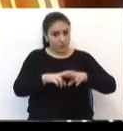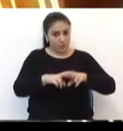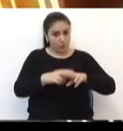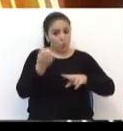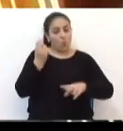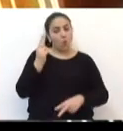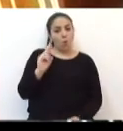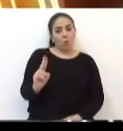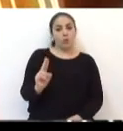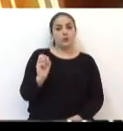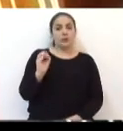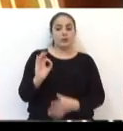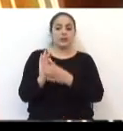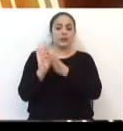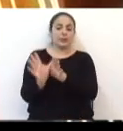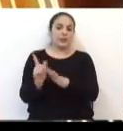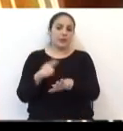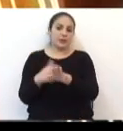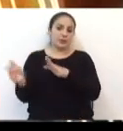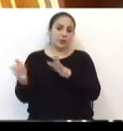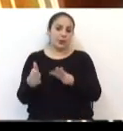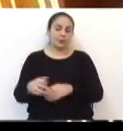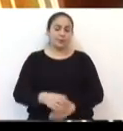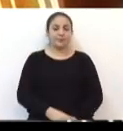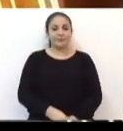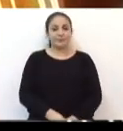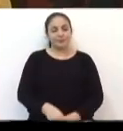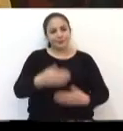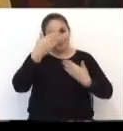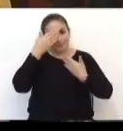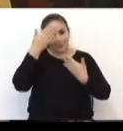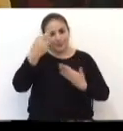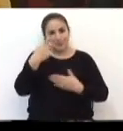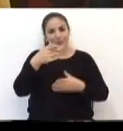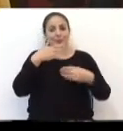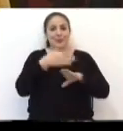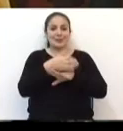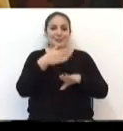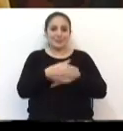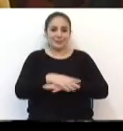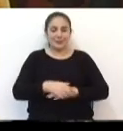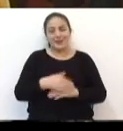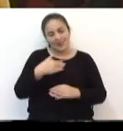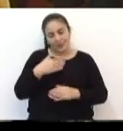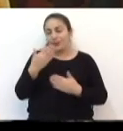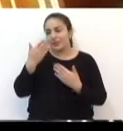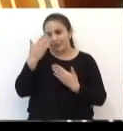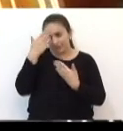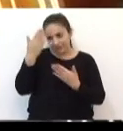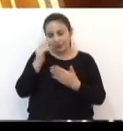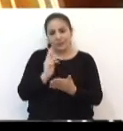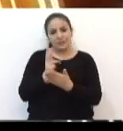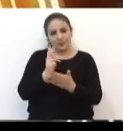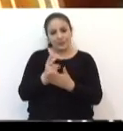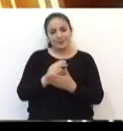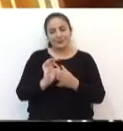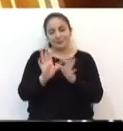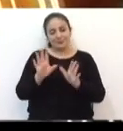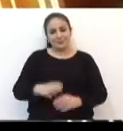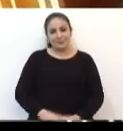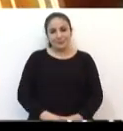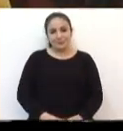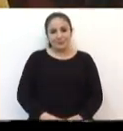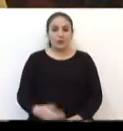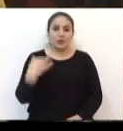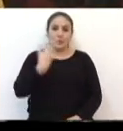já está, ou se vai receber a liberdade provisória. Matheus, muito obrigada então pela sua participação. Eu que agradeço, sempre às